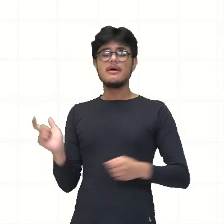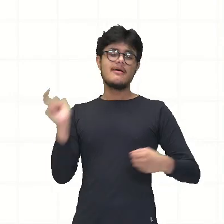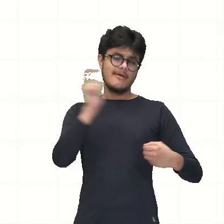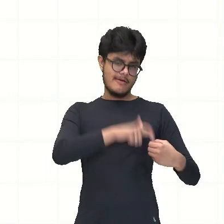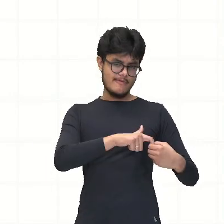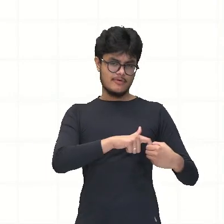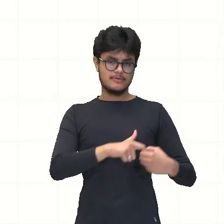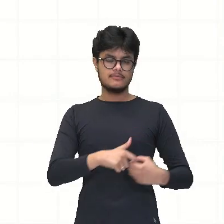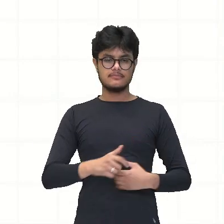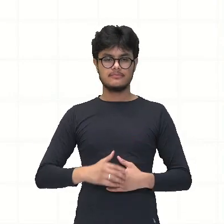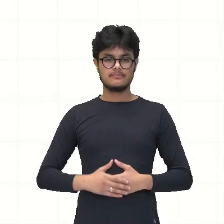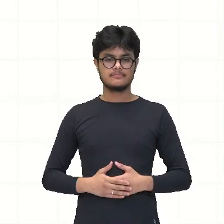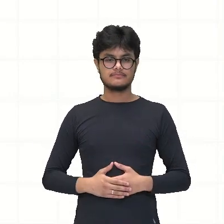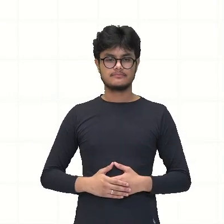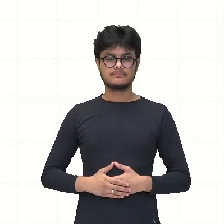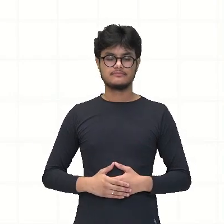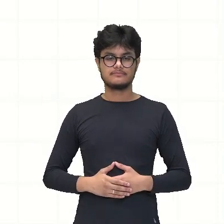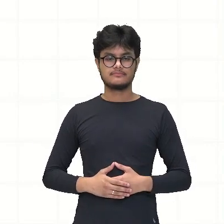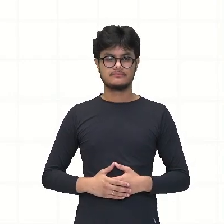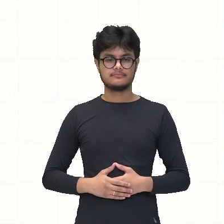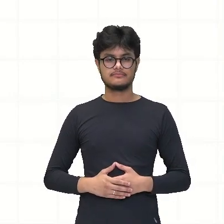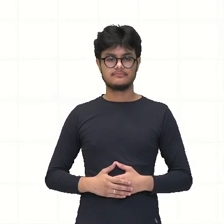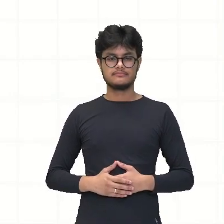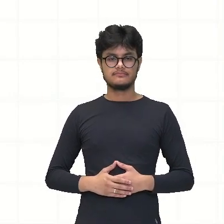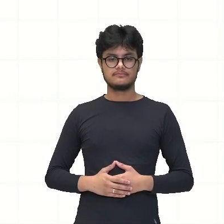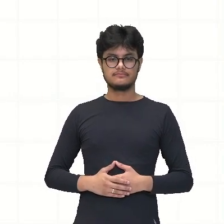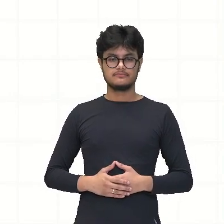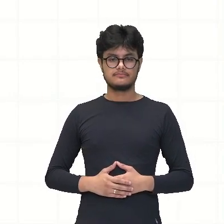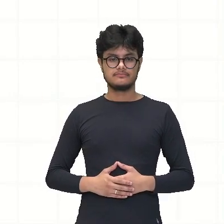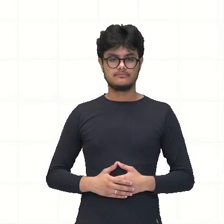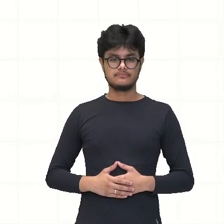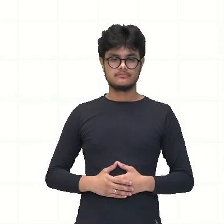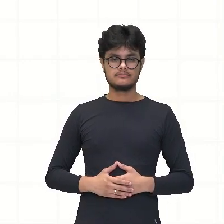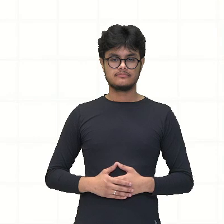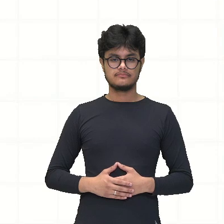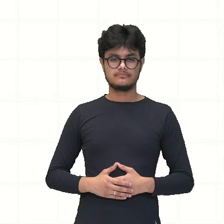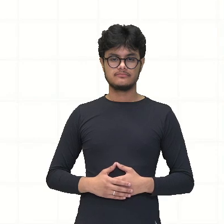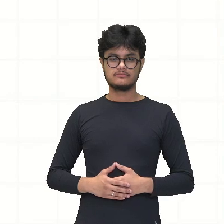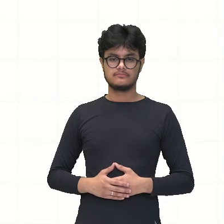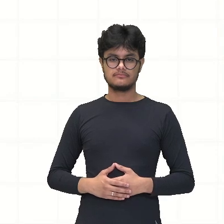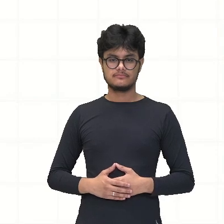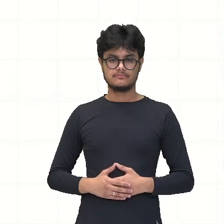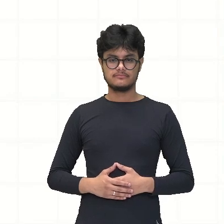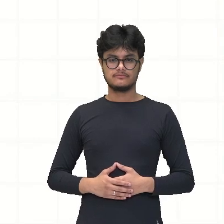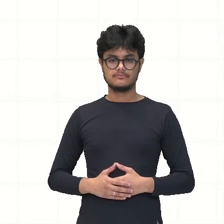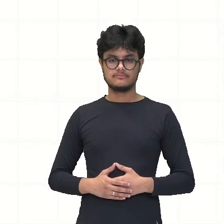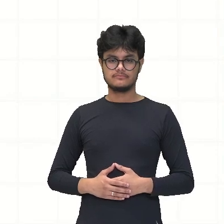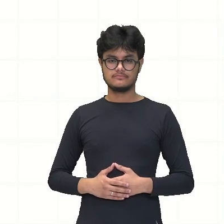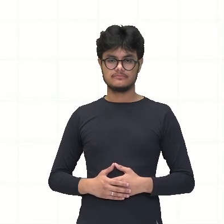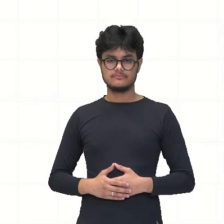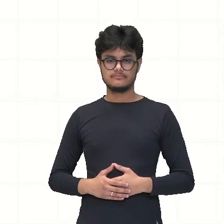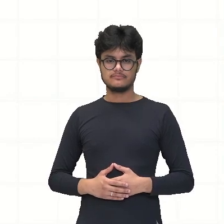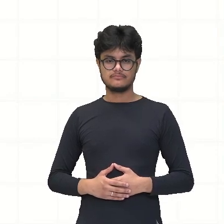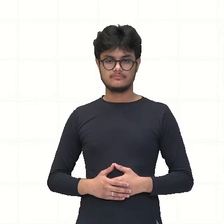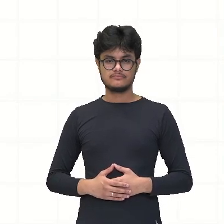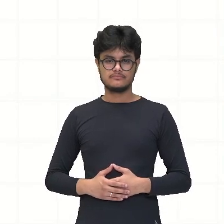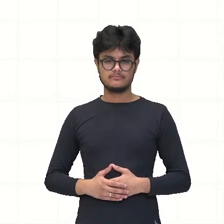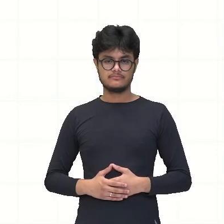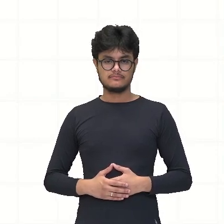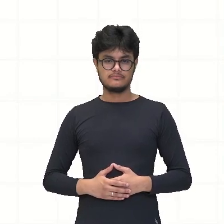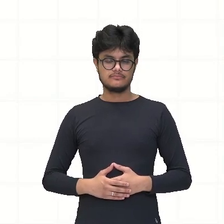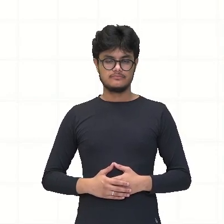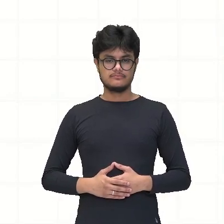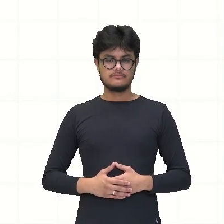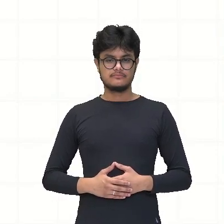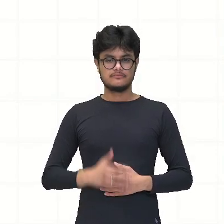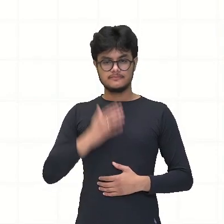aqui temporária. Então, ela vai passar um tempo ali naquela cidade, porque de repente tem um trabalho, apareceu ali só durante um